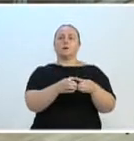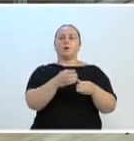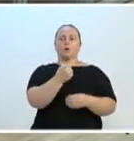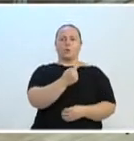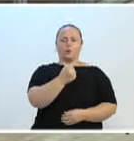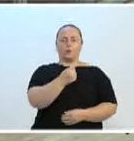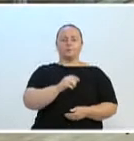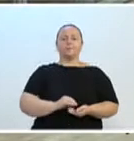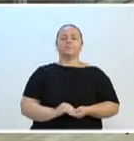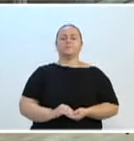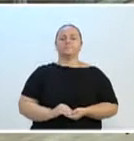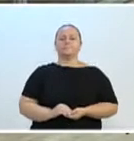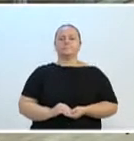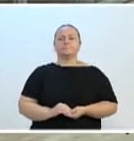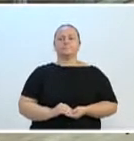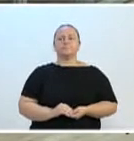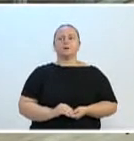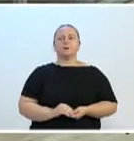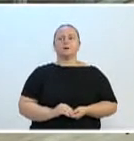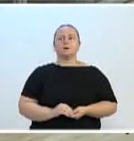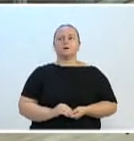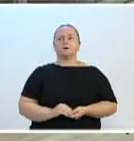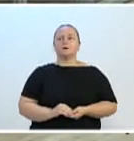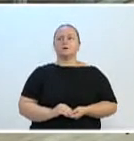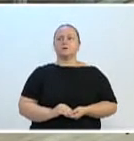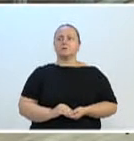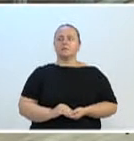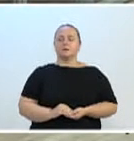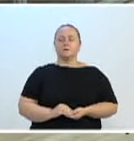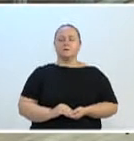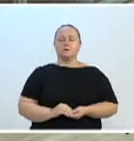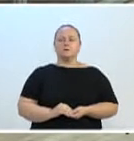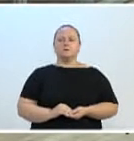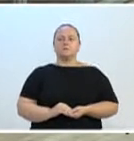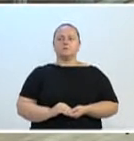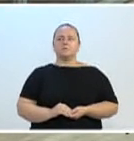Marcelo, como candidato avulso a presidente. Mais alguém gostaria?